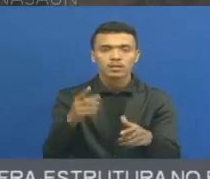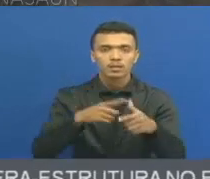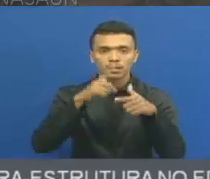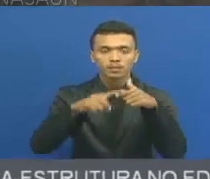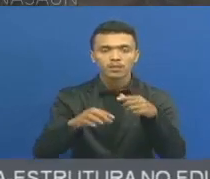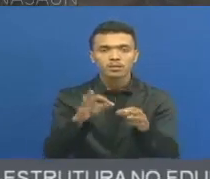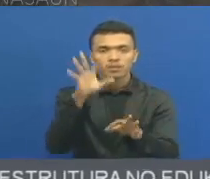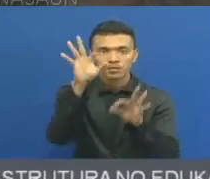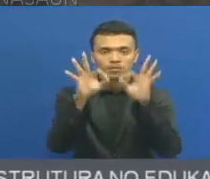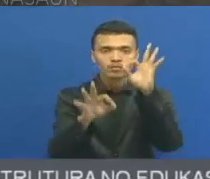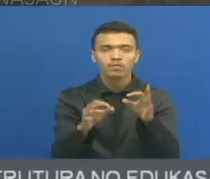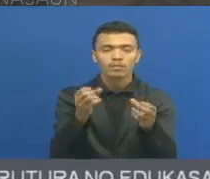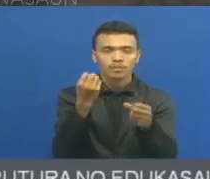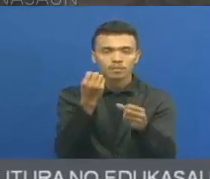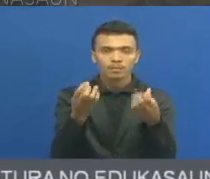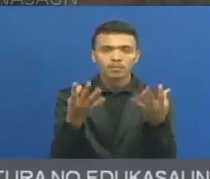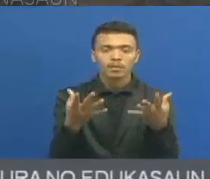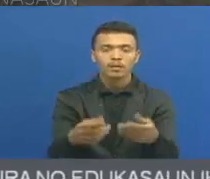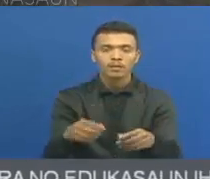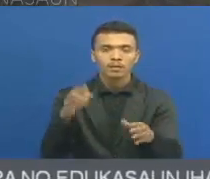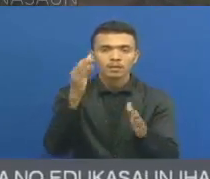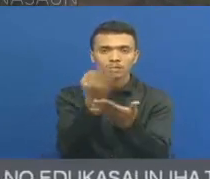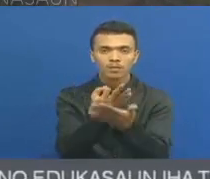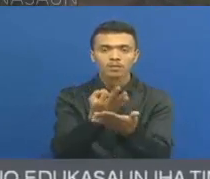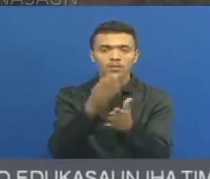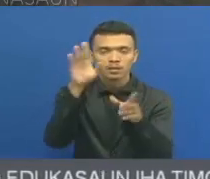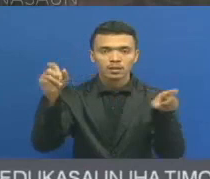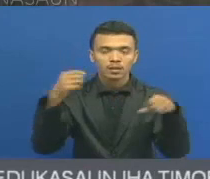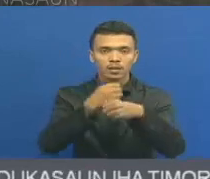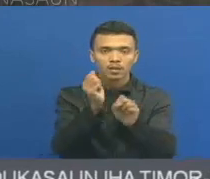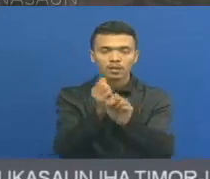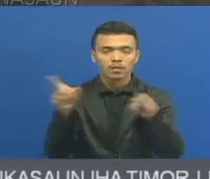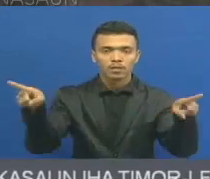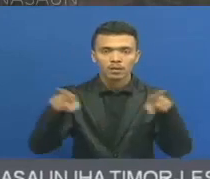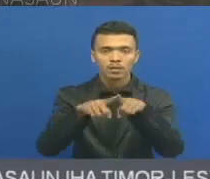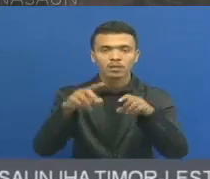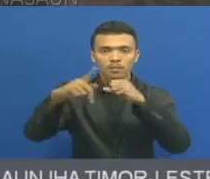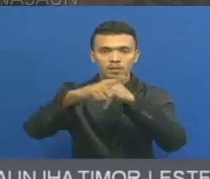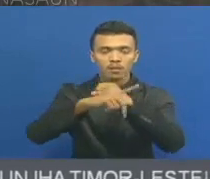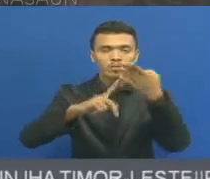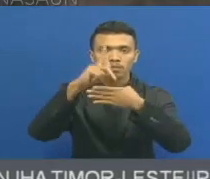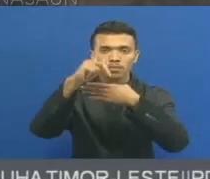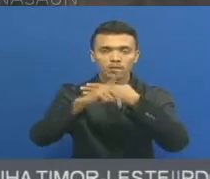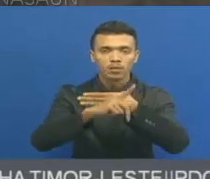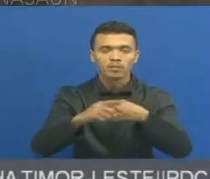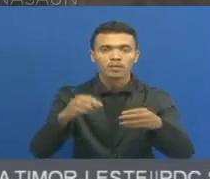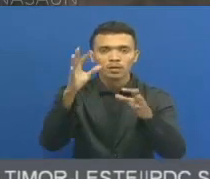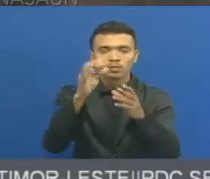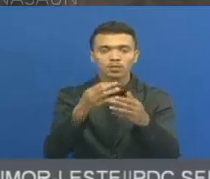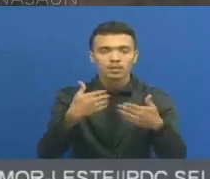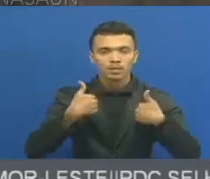fuan makas entau ngo sira folin ni sira alor jo sound kata kia MLPM nya program nya tu fuan kala